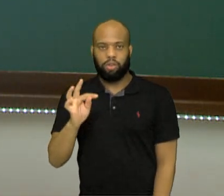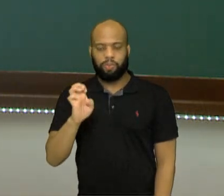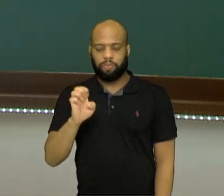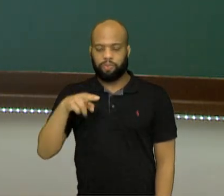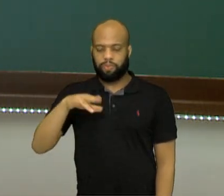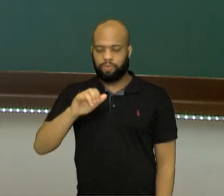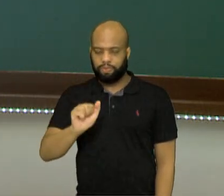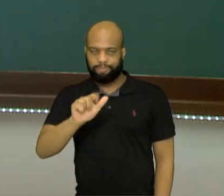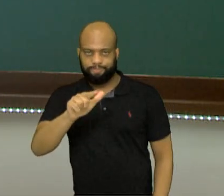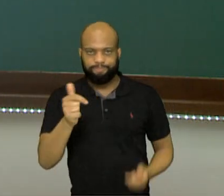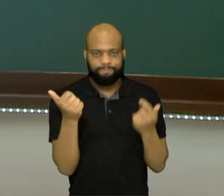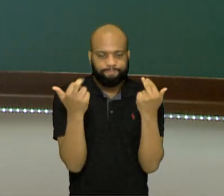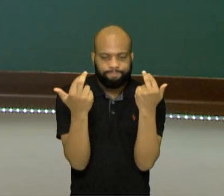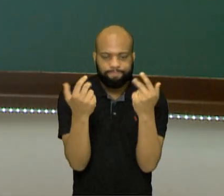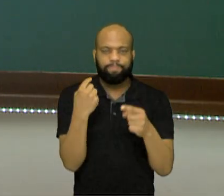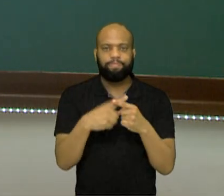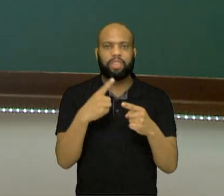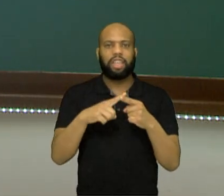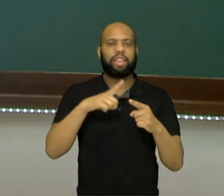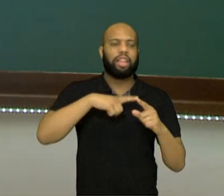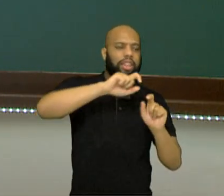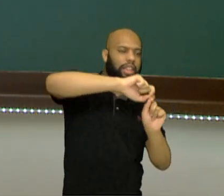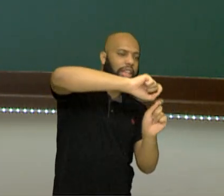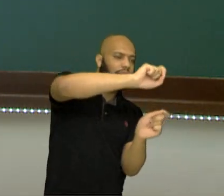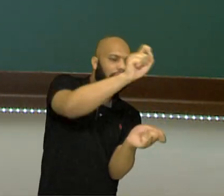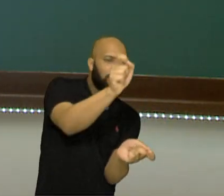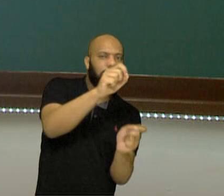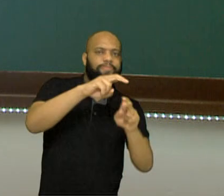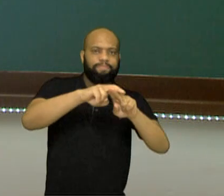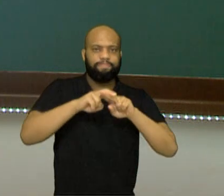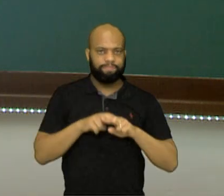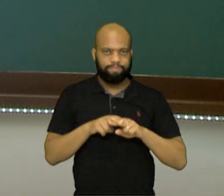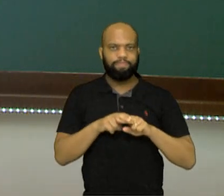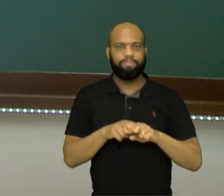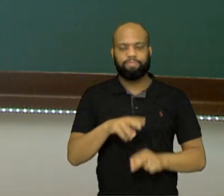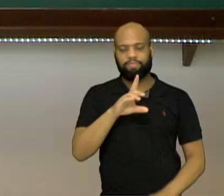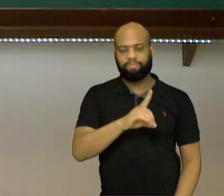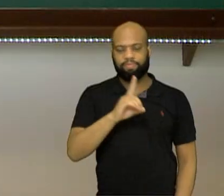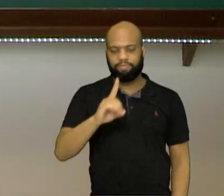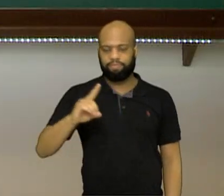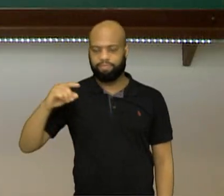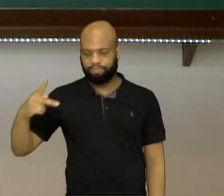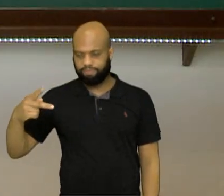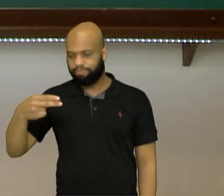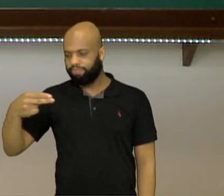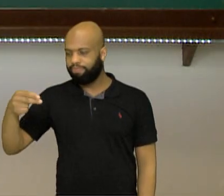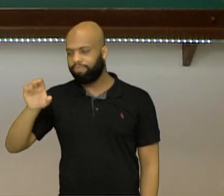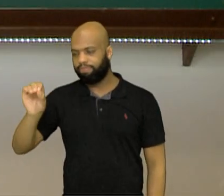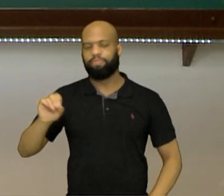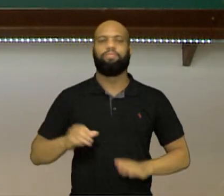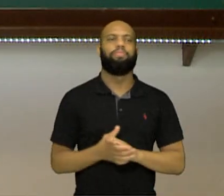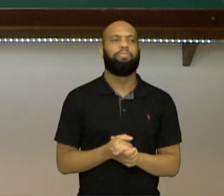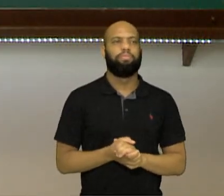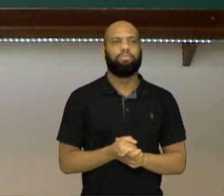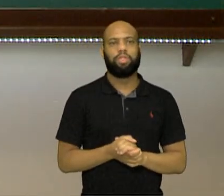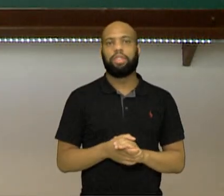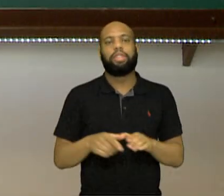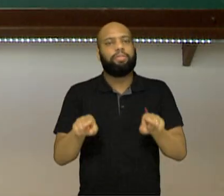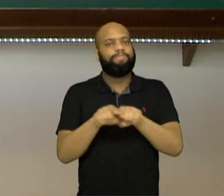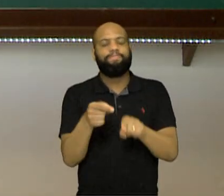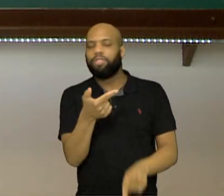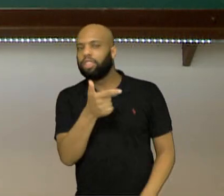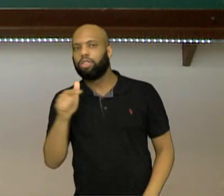da superfície equipotencial. Portanto, a diferença potencial é zero e o trabalho é zero. Então não há transferência de